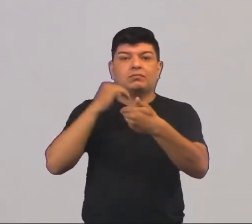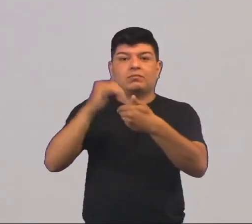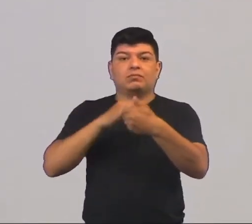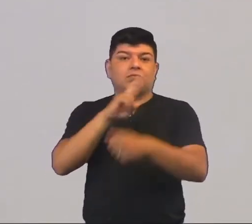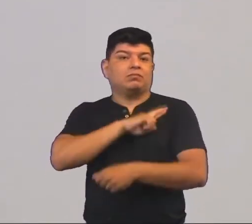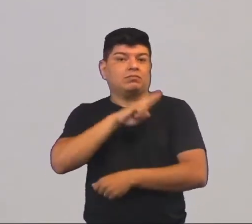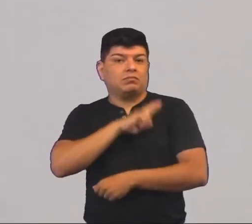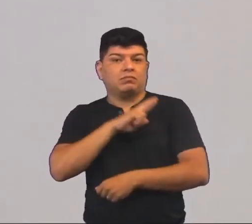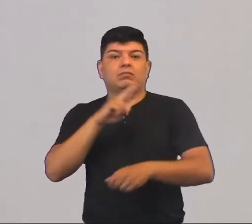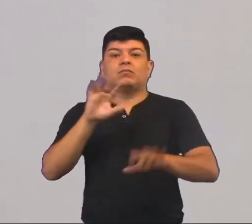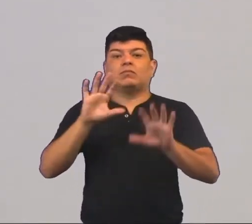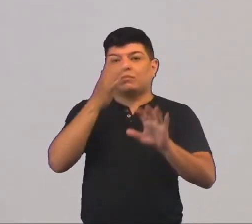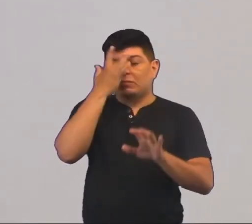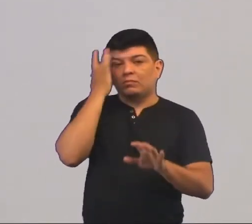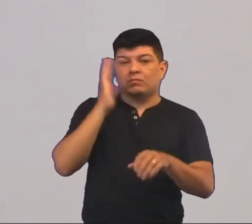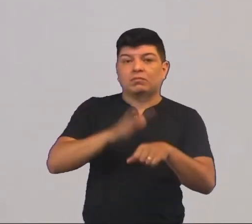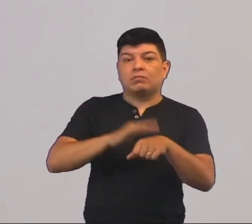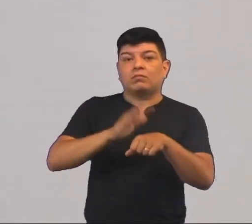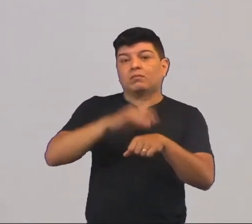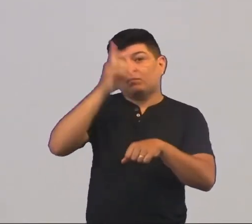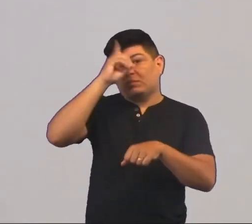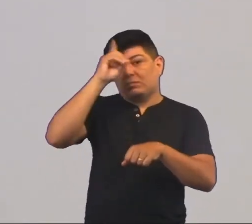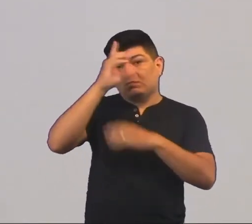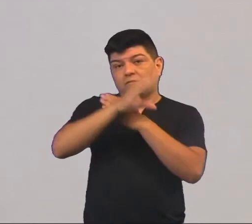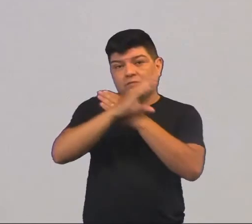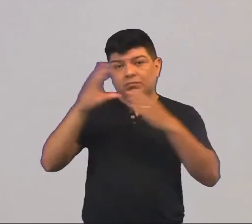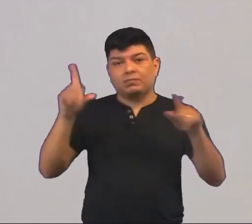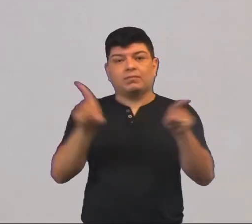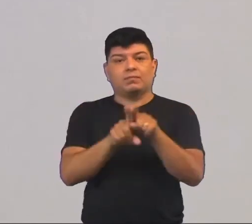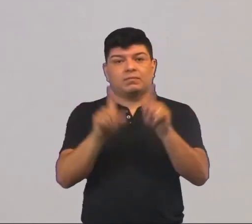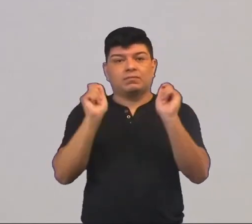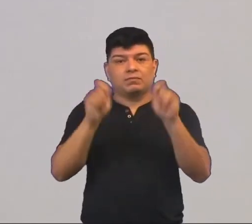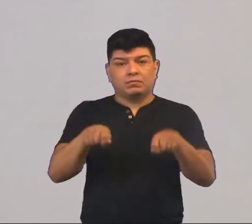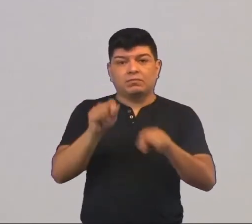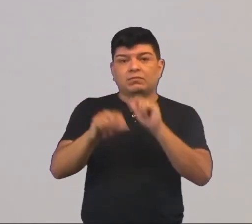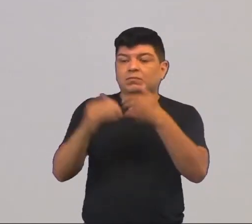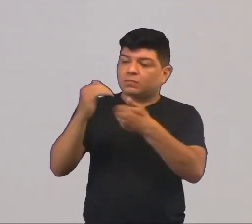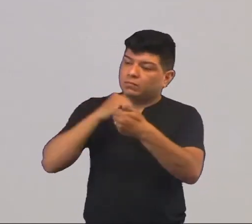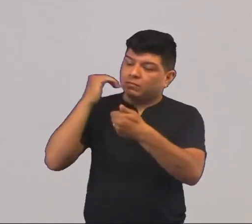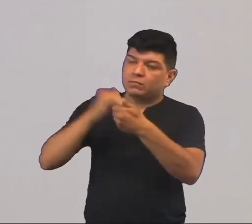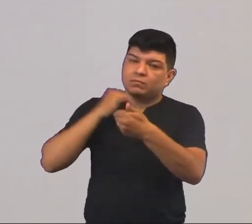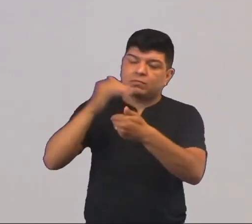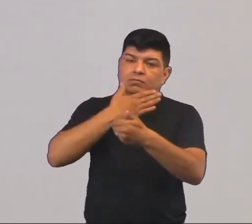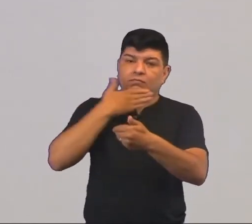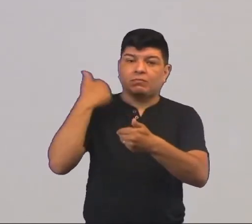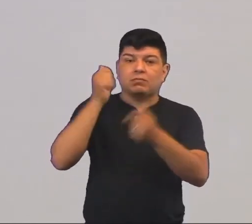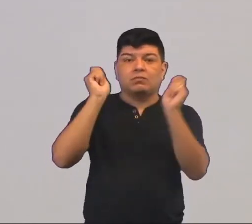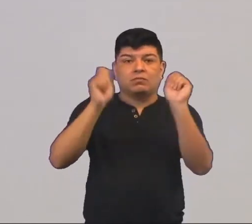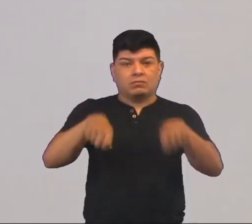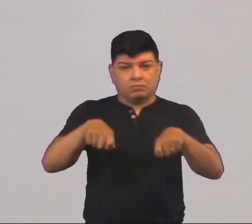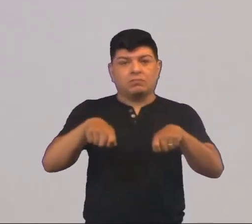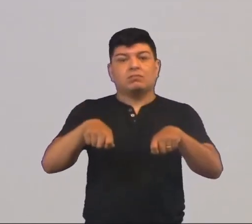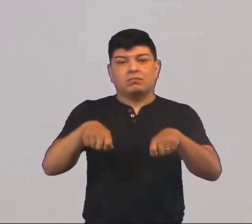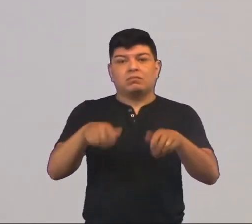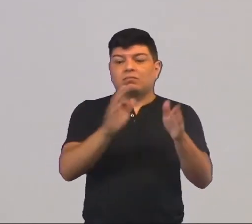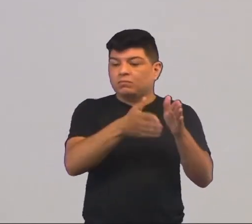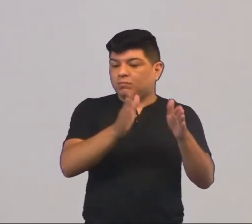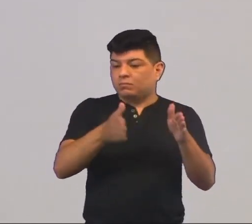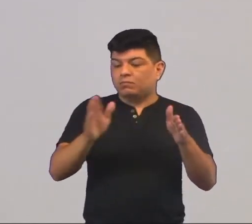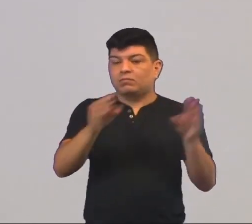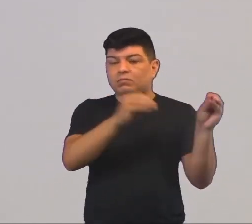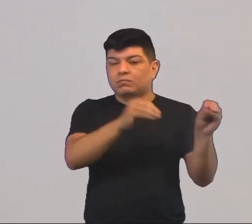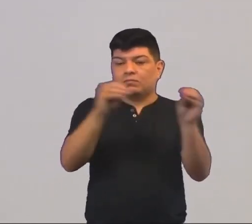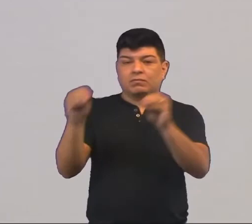um responsável, uma pessoa mais madura, de confiança, que possa lhe orientar da melhor forma possível para essa sua fase